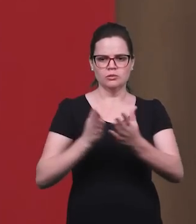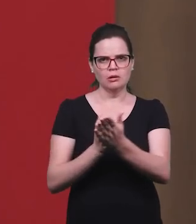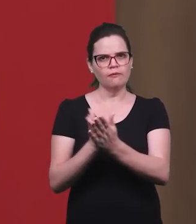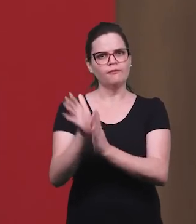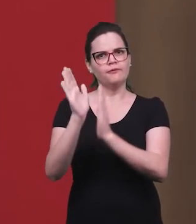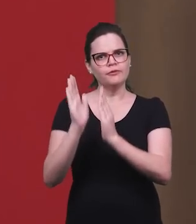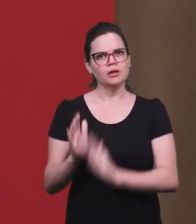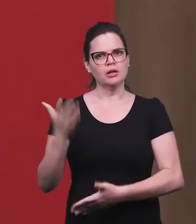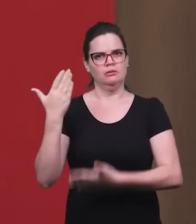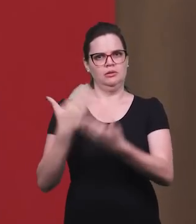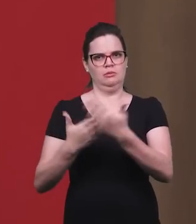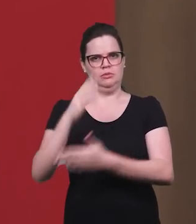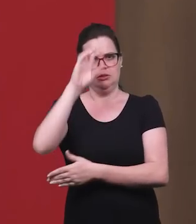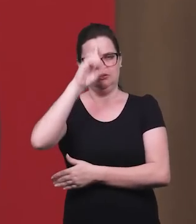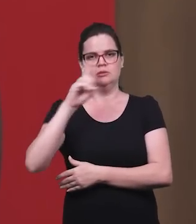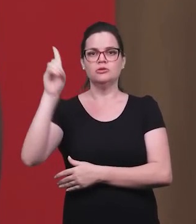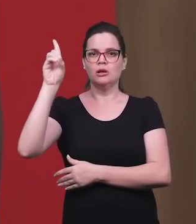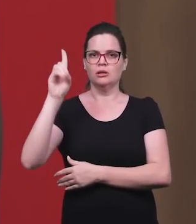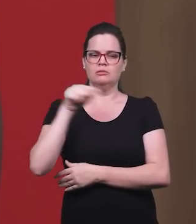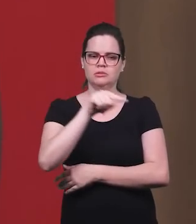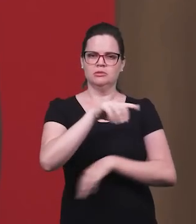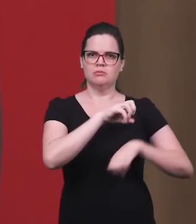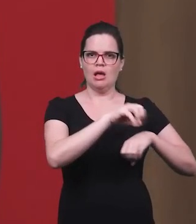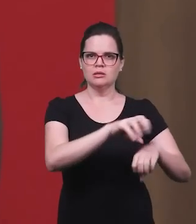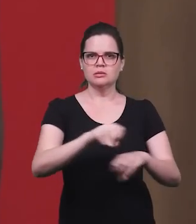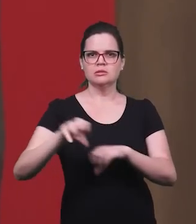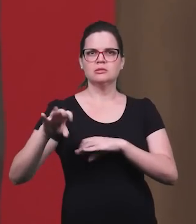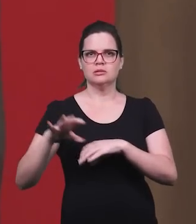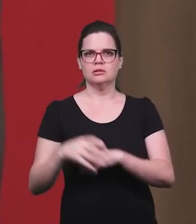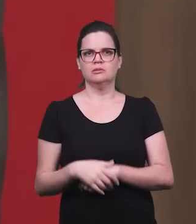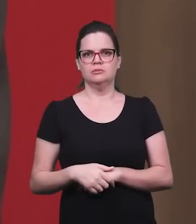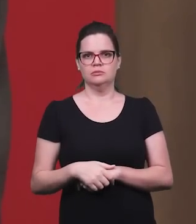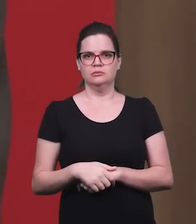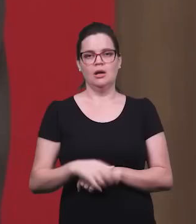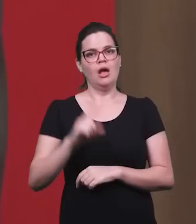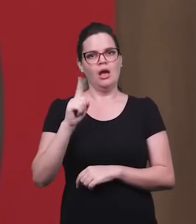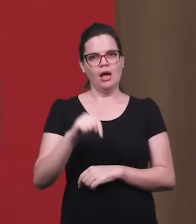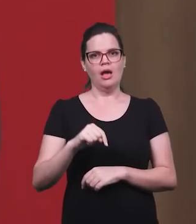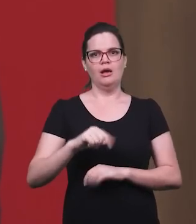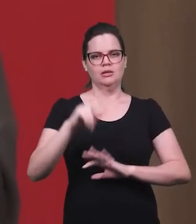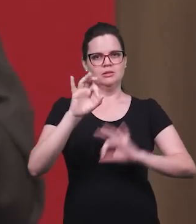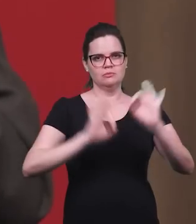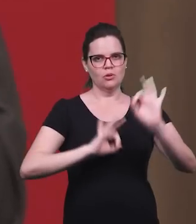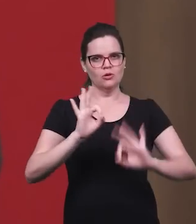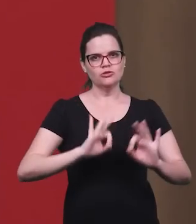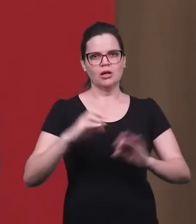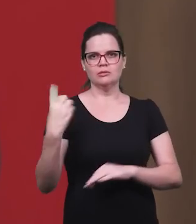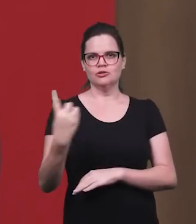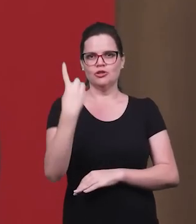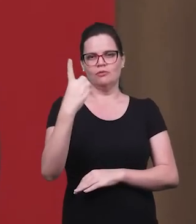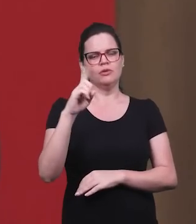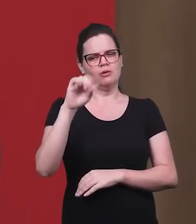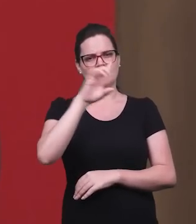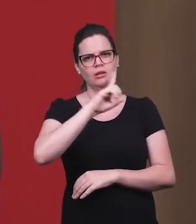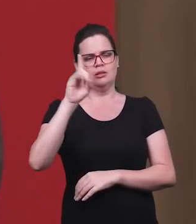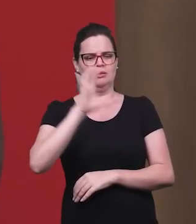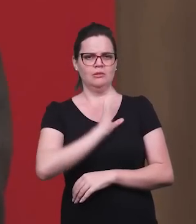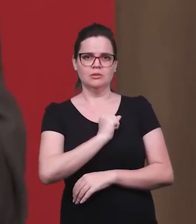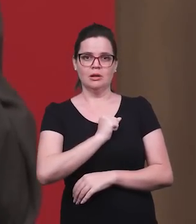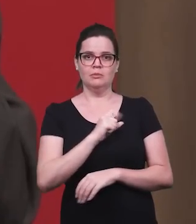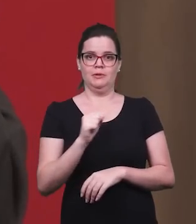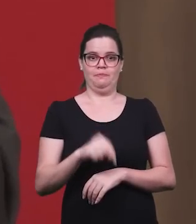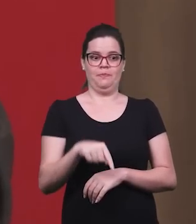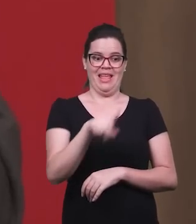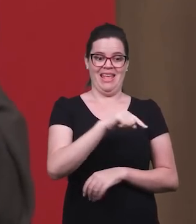todo Israel na presença do Senhor e ensinou a obra de Davi, a obra que Deus ama. Então, o Messias esperado era